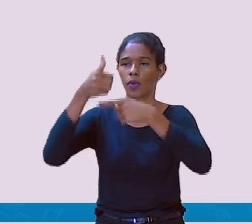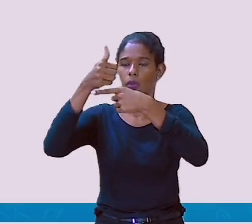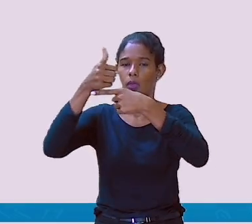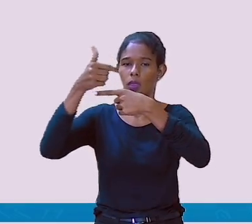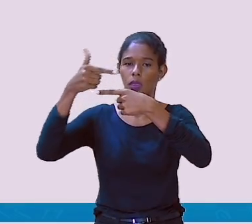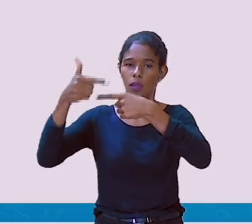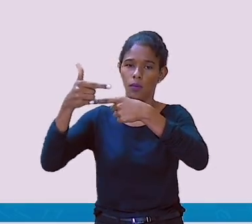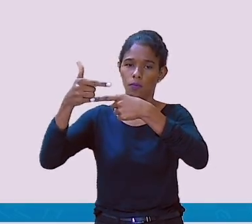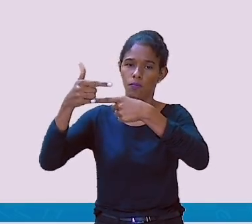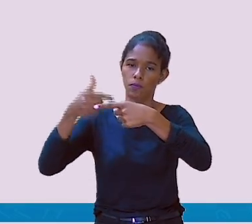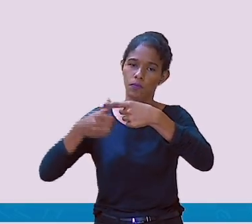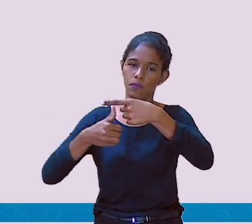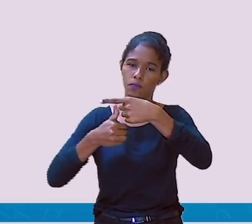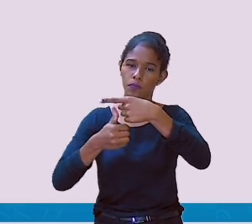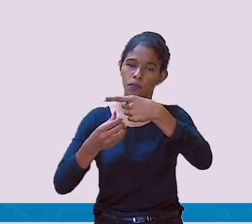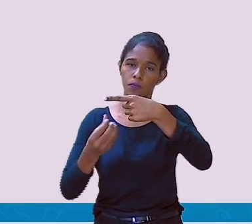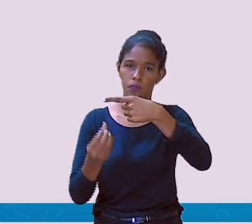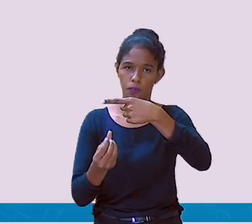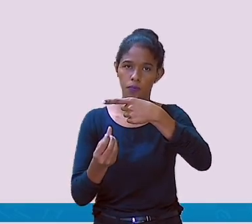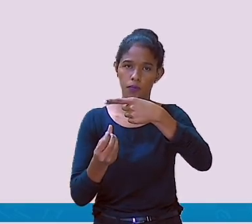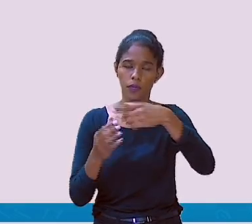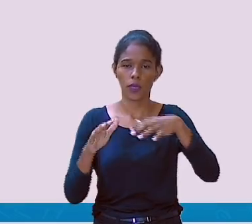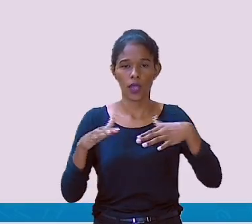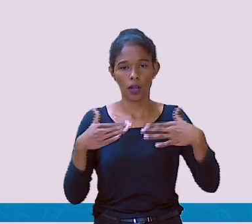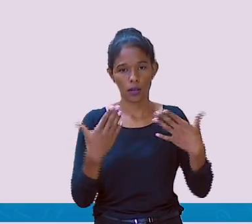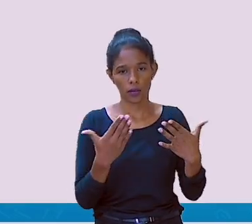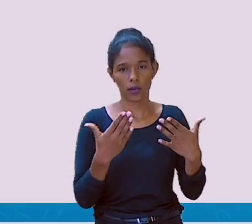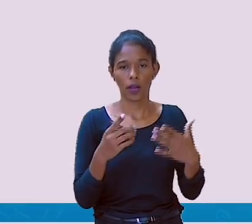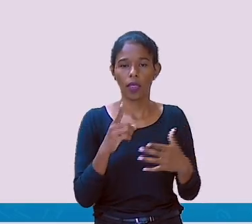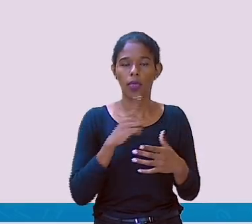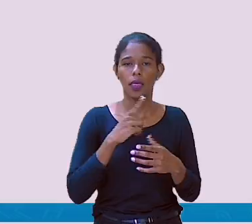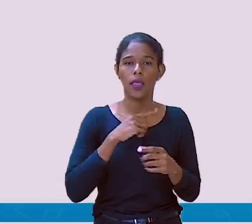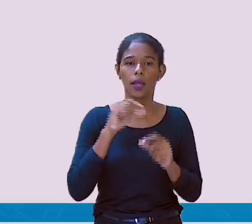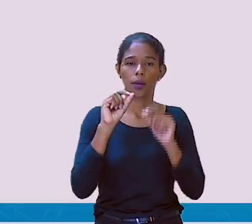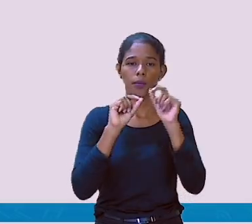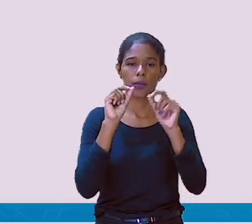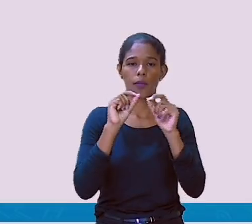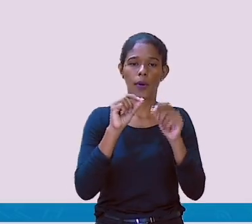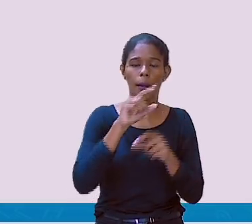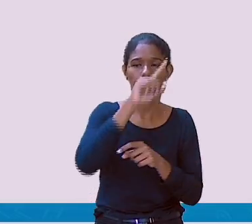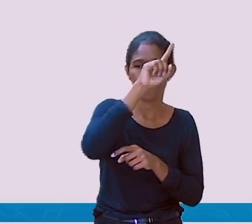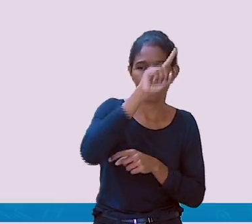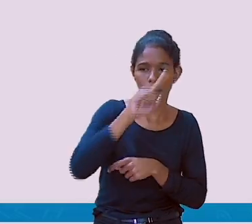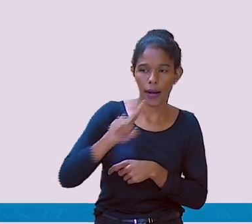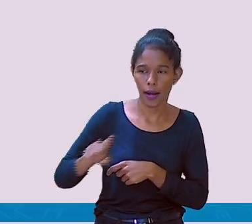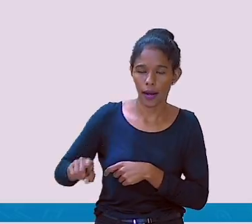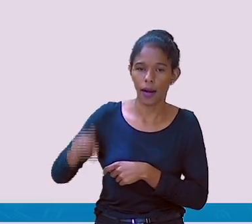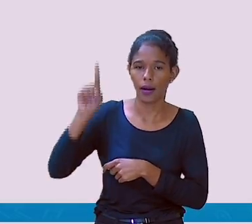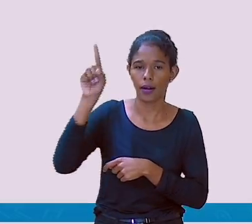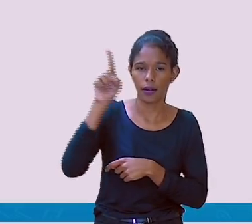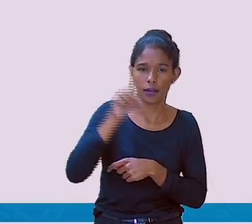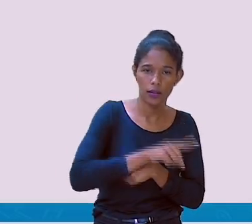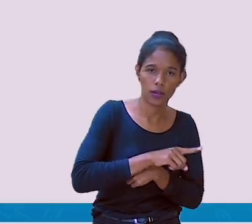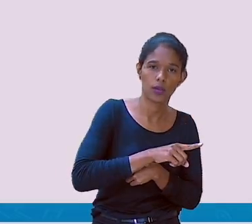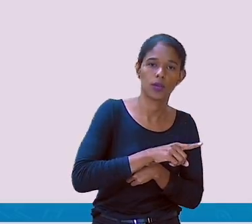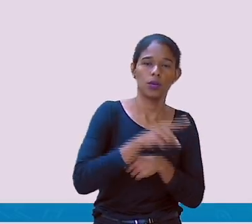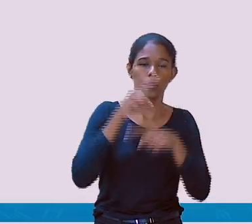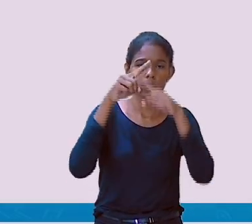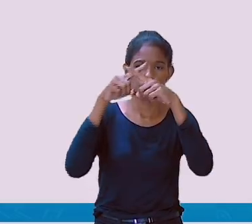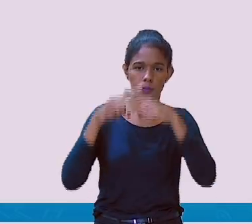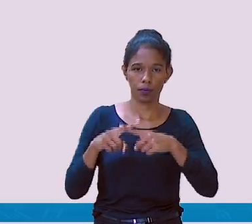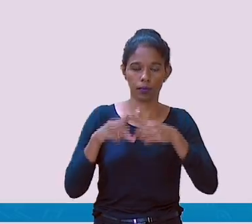está para 16. Você tem produto dos meios igual ao produto dos extremos. Eu